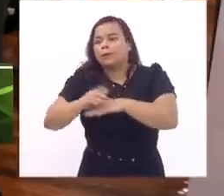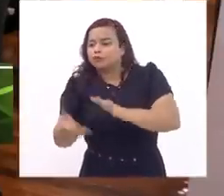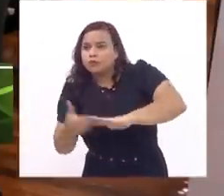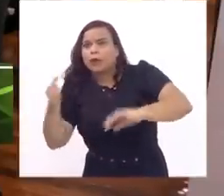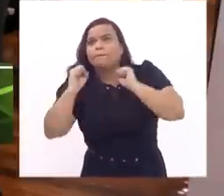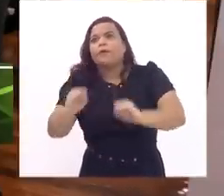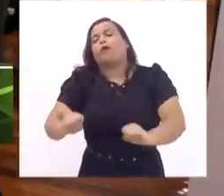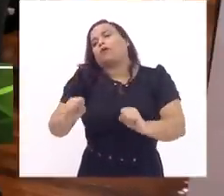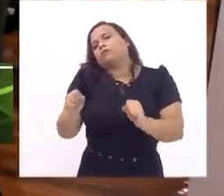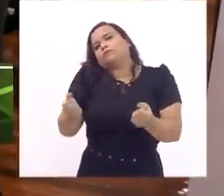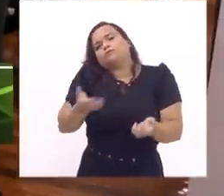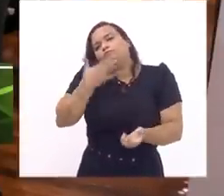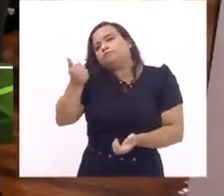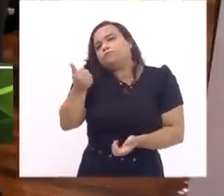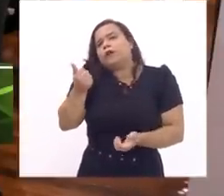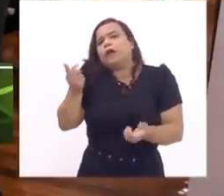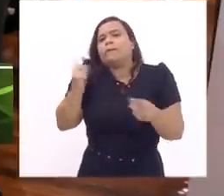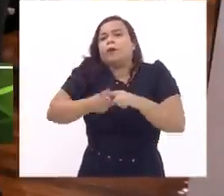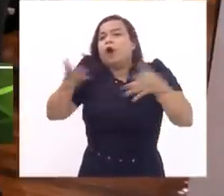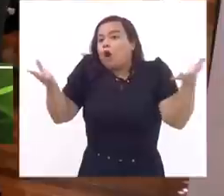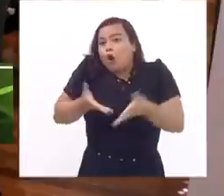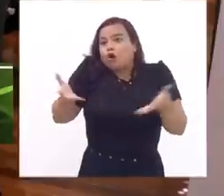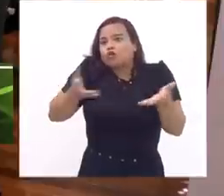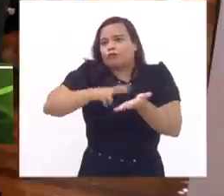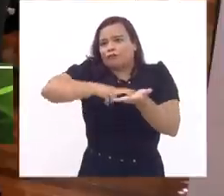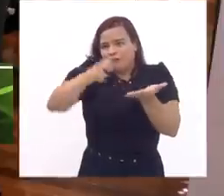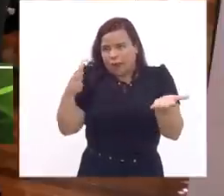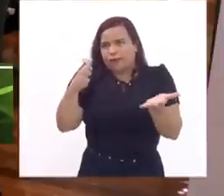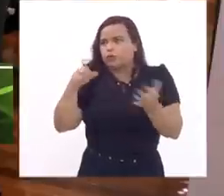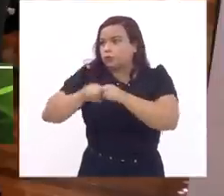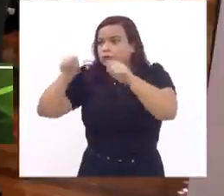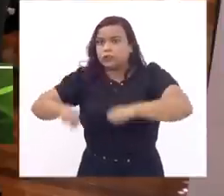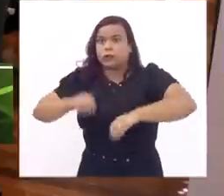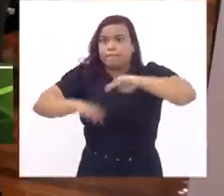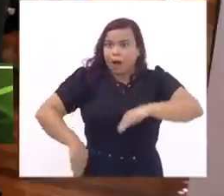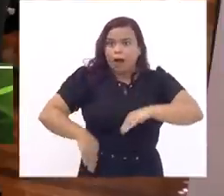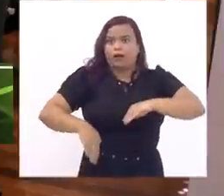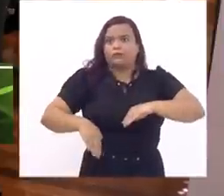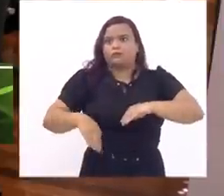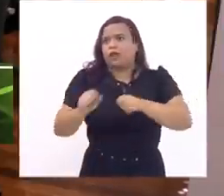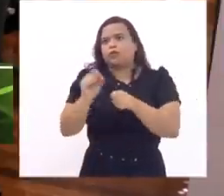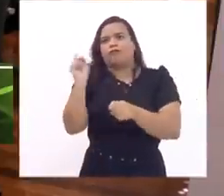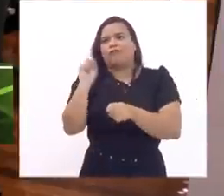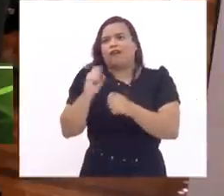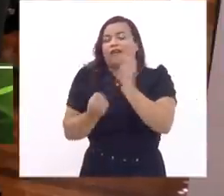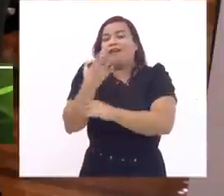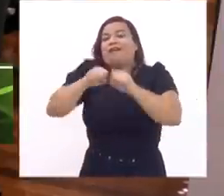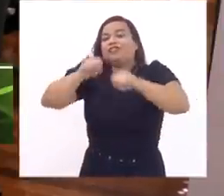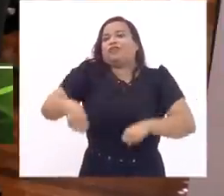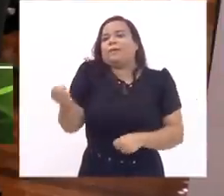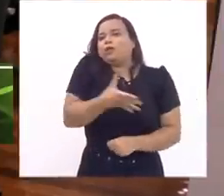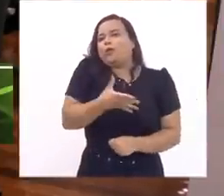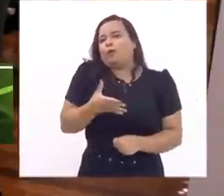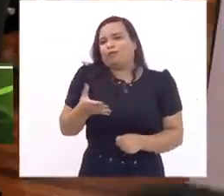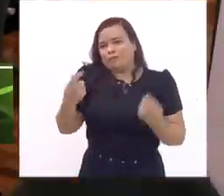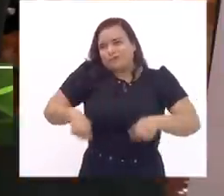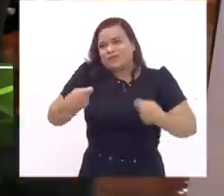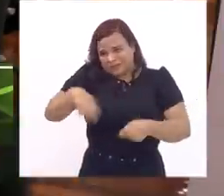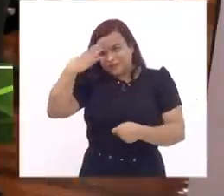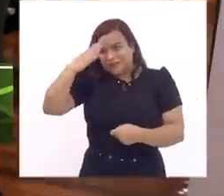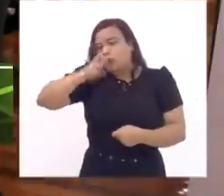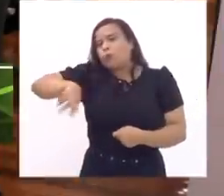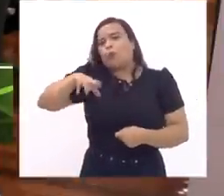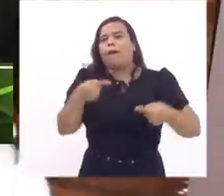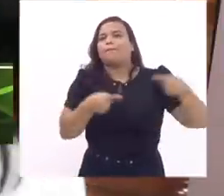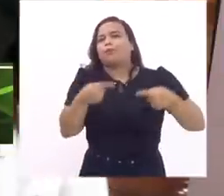hoje o sistema derruba o veto, o sistema não vai executar. Tem que criar um sistema novo, não existe. Não é política. Presidente,